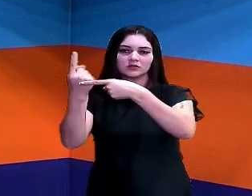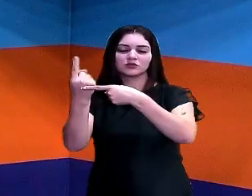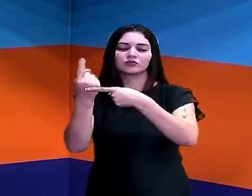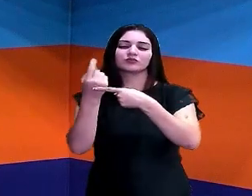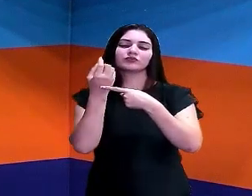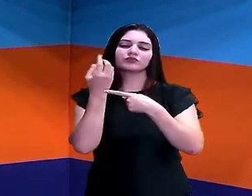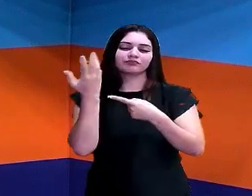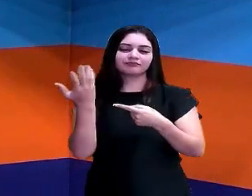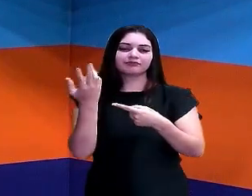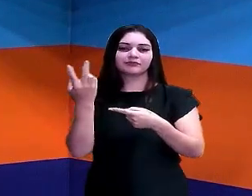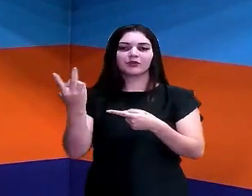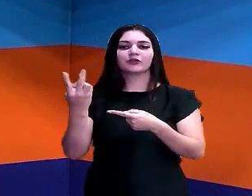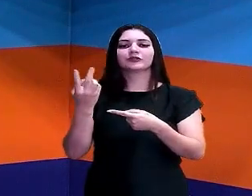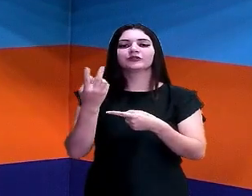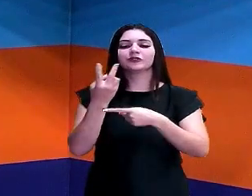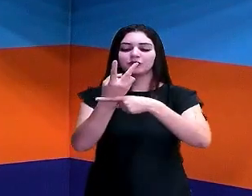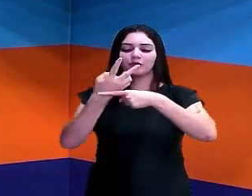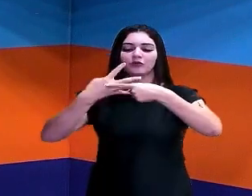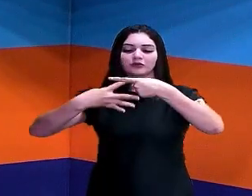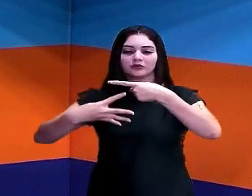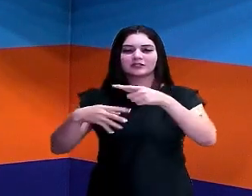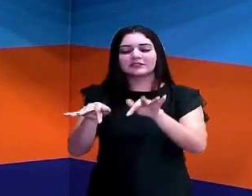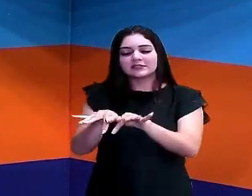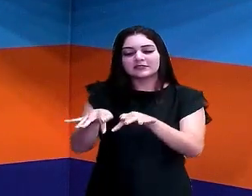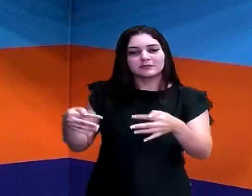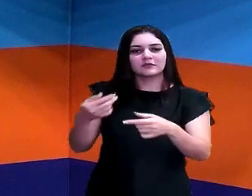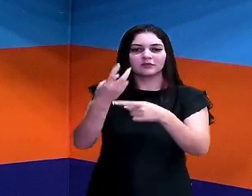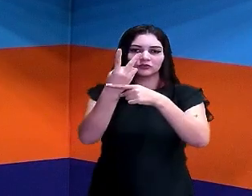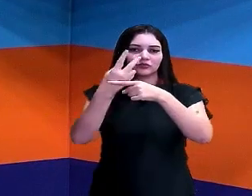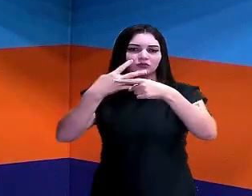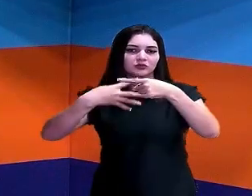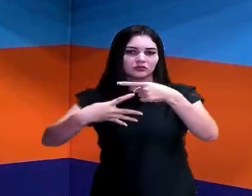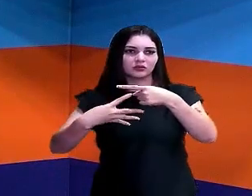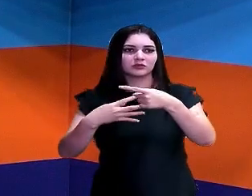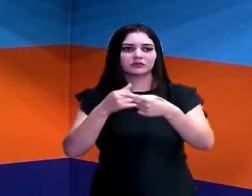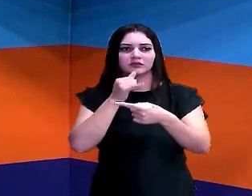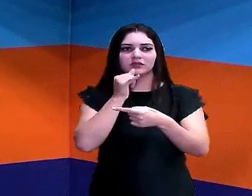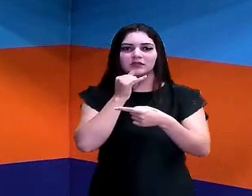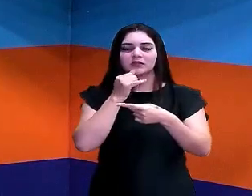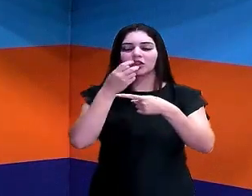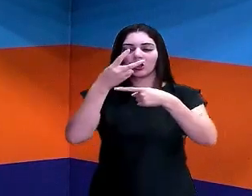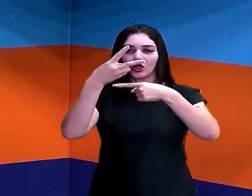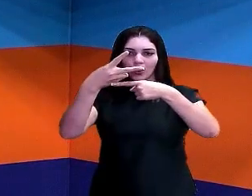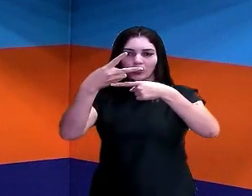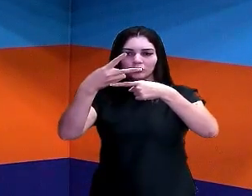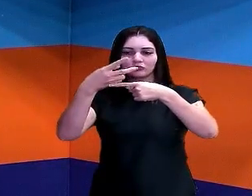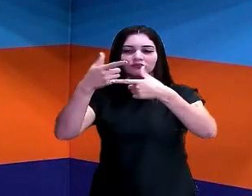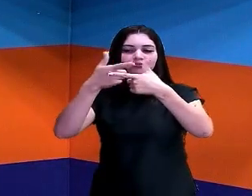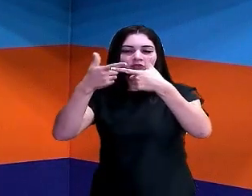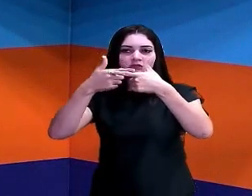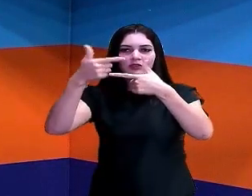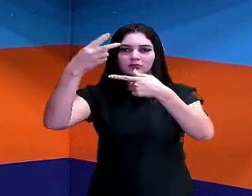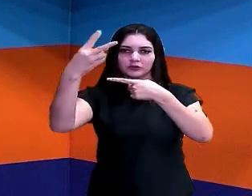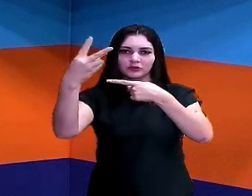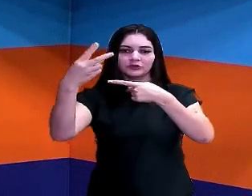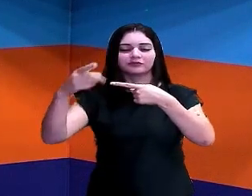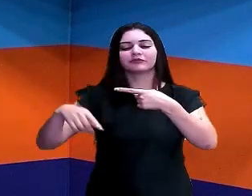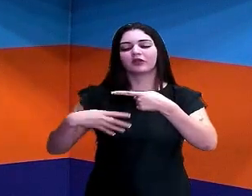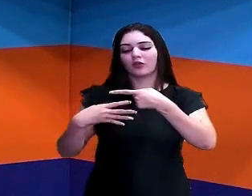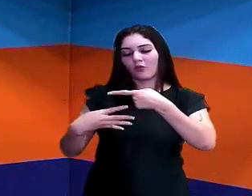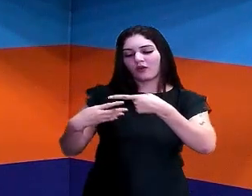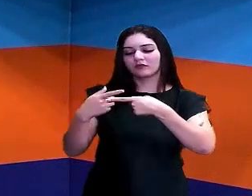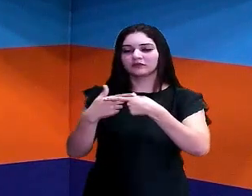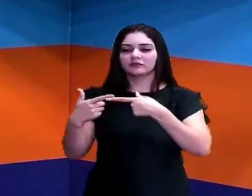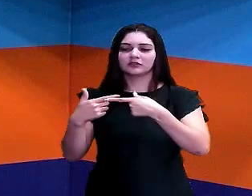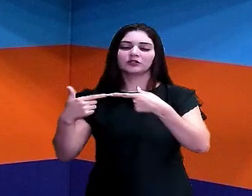2/4. Simplifica aí esse 2/4. Divide 2 por 2, que vai dar 1. Divide o 4 por 2, vai dar